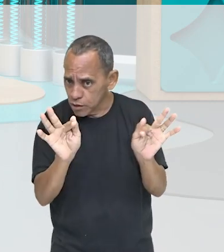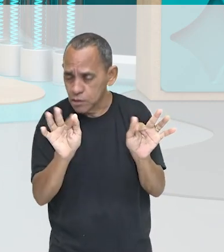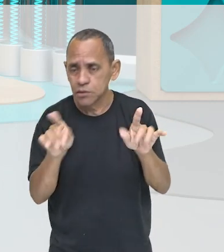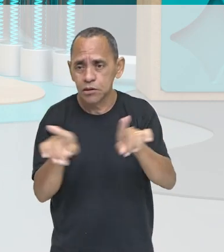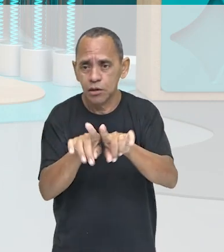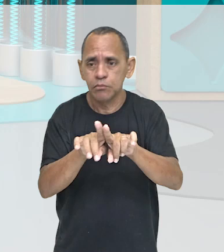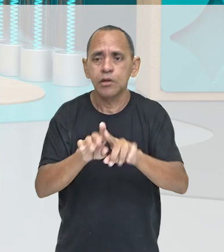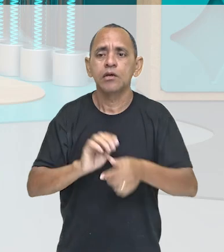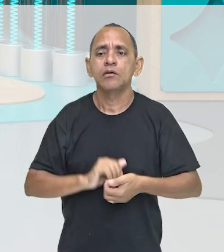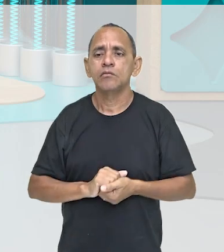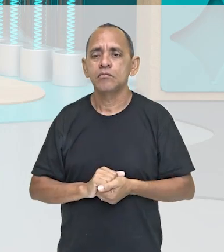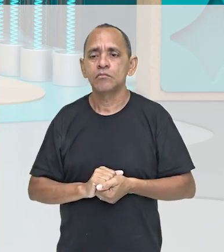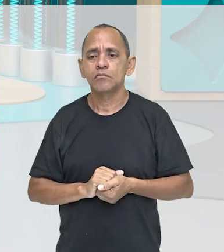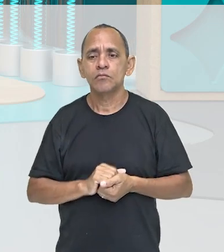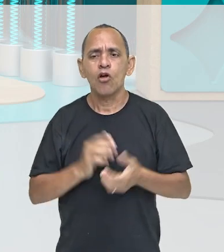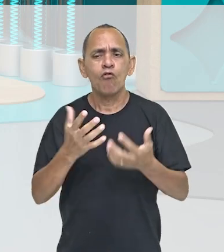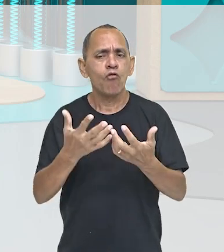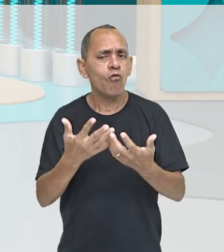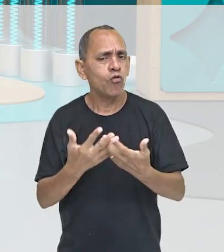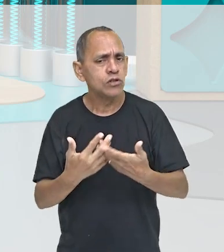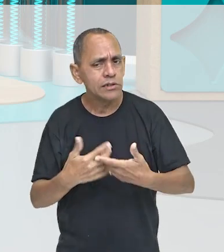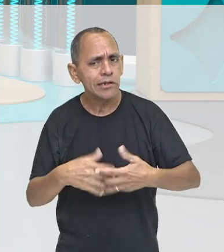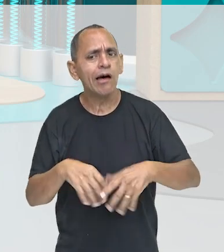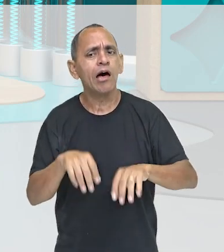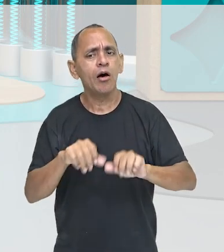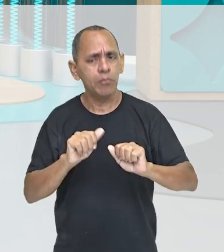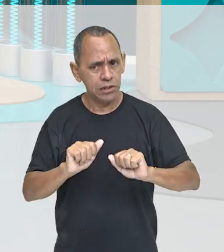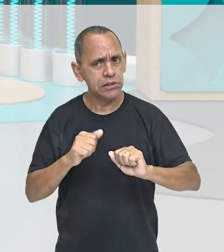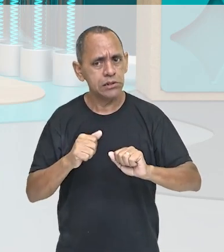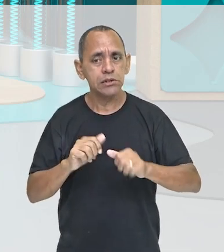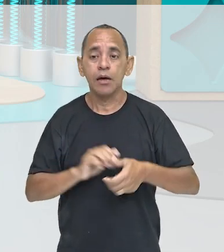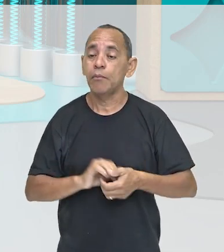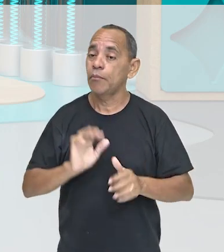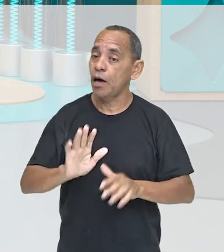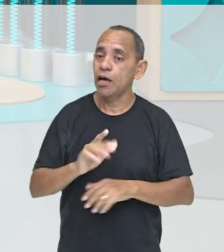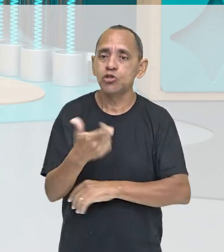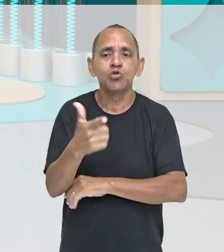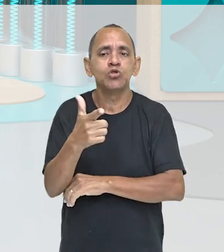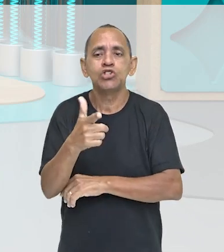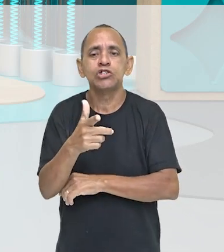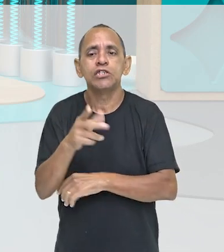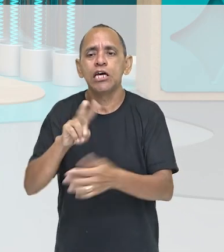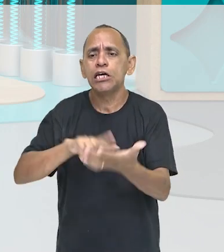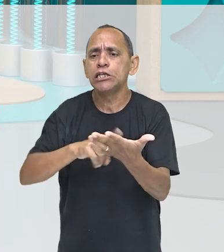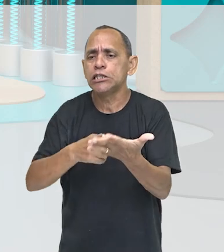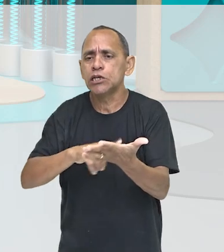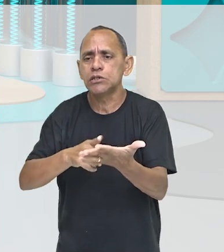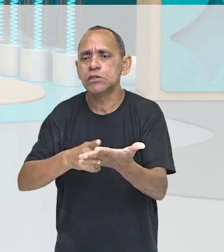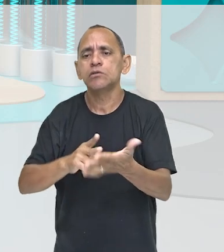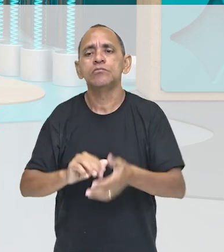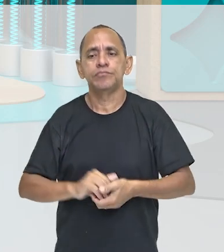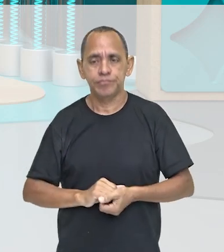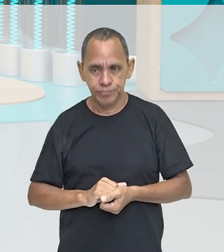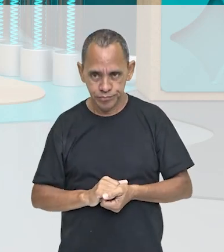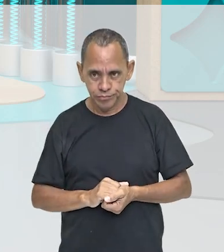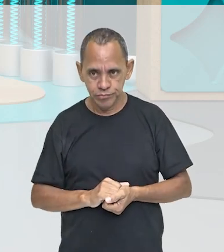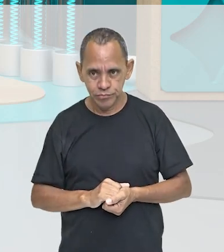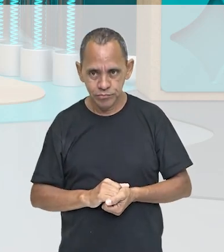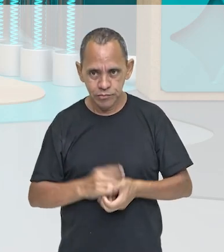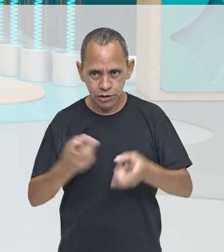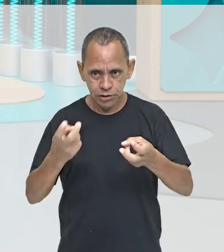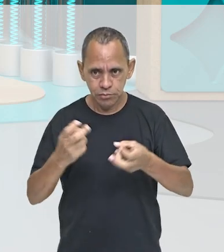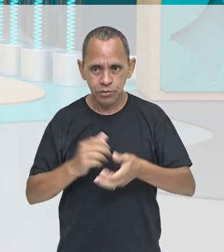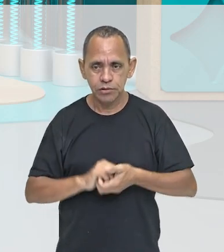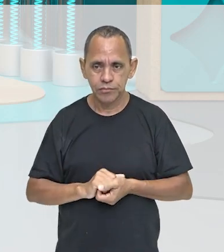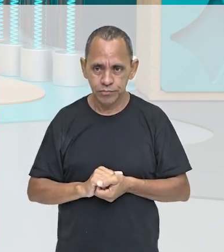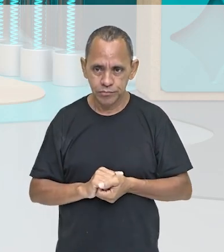concretizar a sua função, mas ele não tem tradução. Repare que o will, ele não tem tradução nenhuma nas frases de